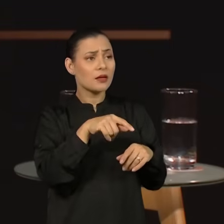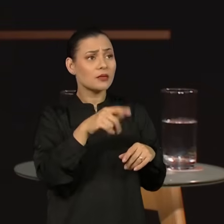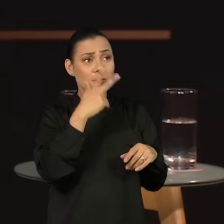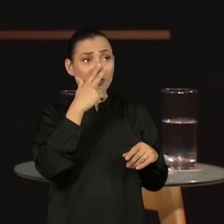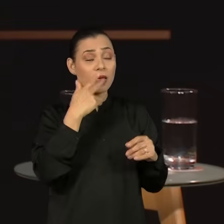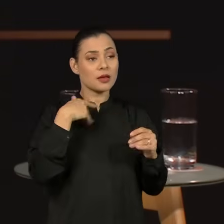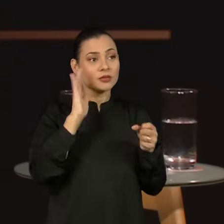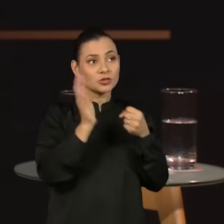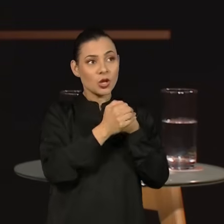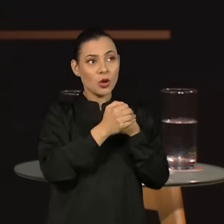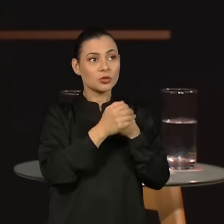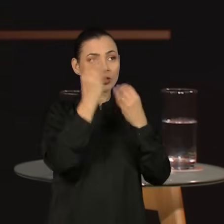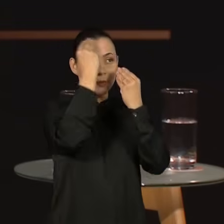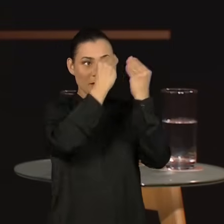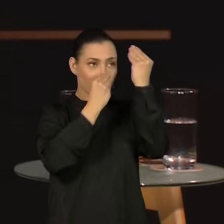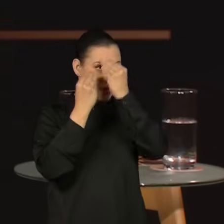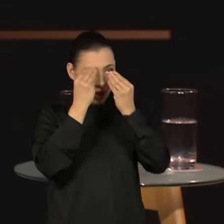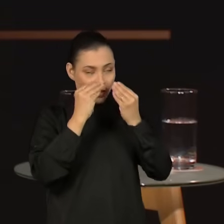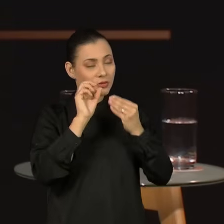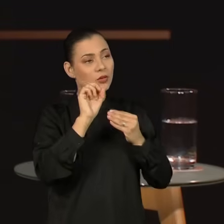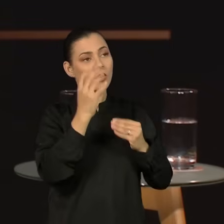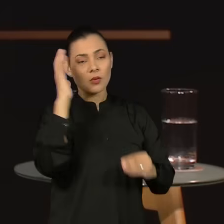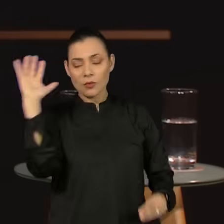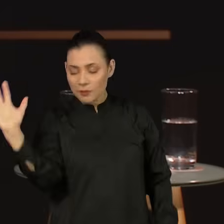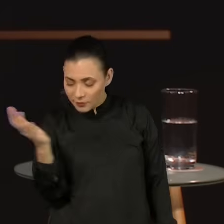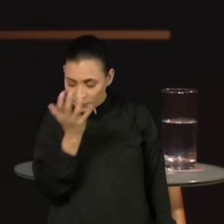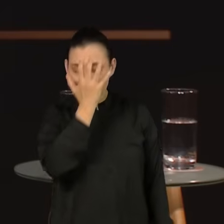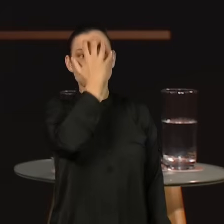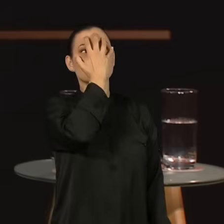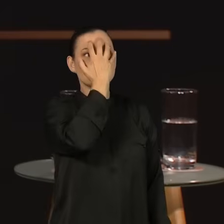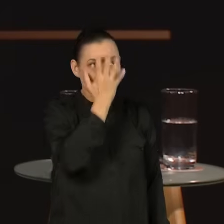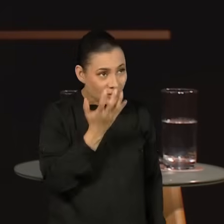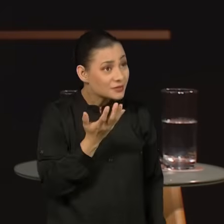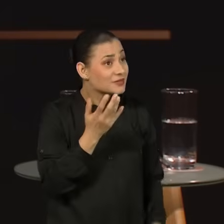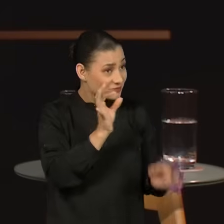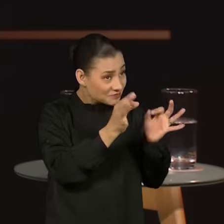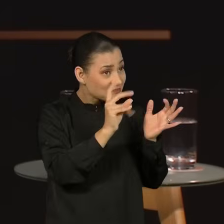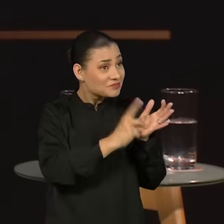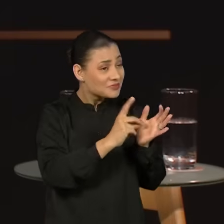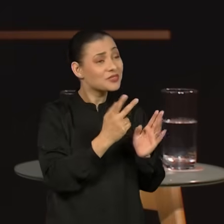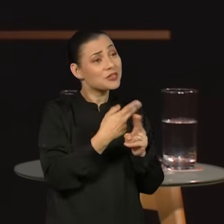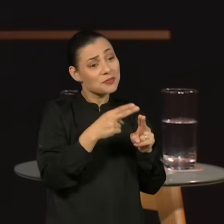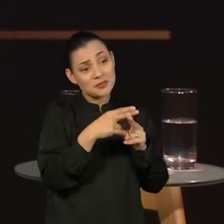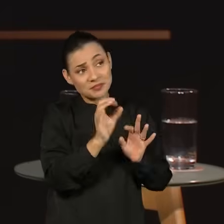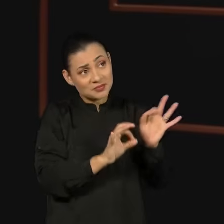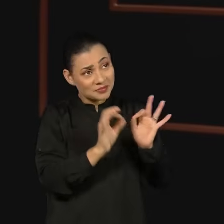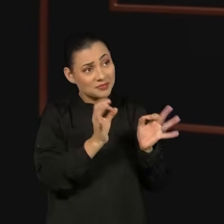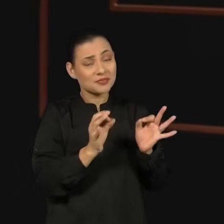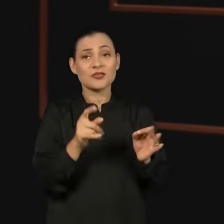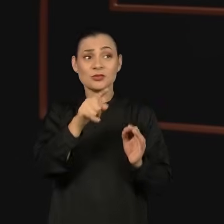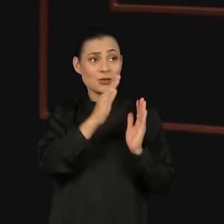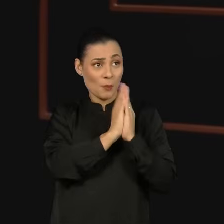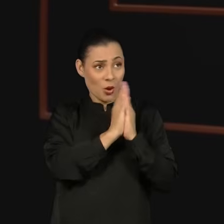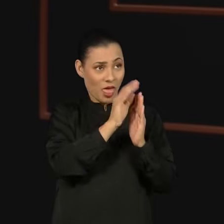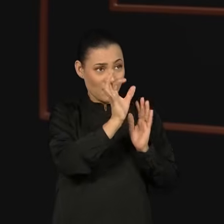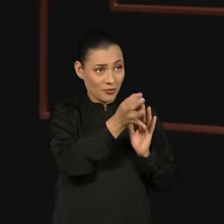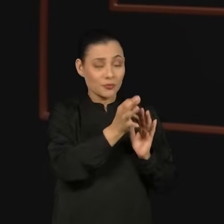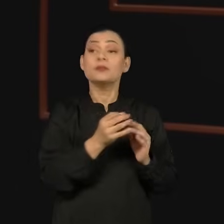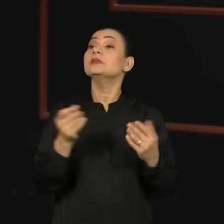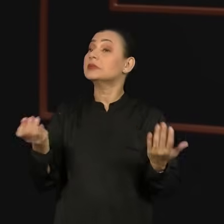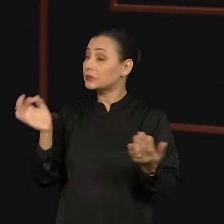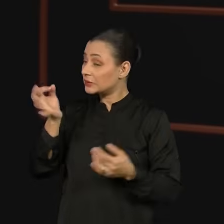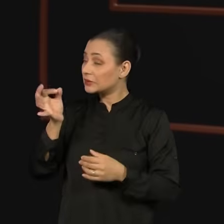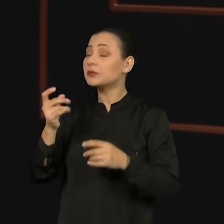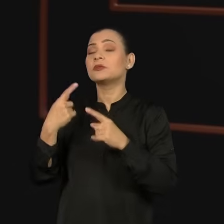escondem atrás ou da maquiagem ou de uma máscara, né? Você se escondeu Exatamente. atrás de bonecos. Né? Mas eu fiquei feliz porque pessoas